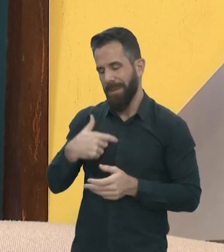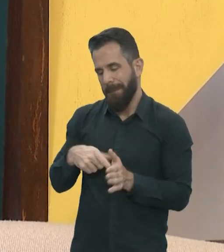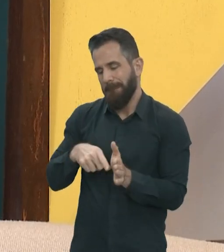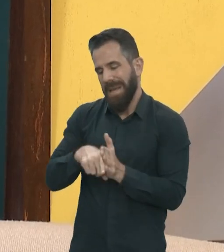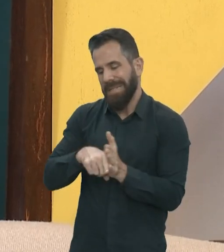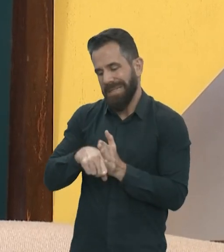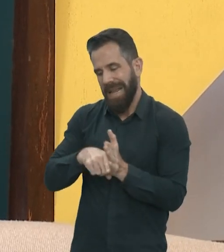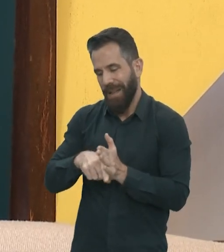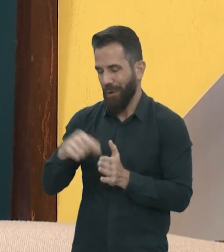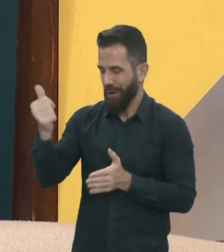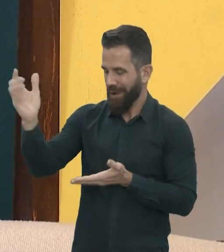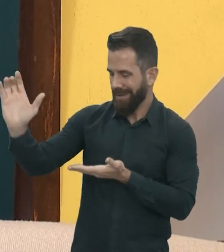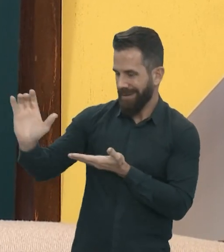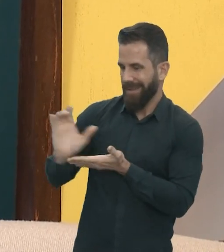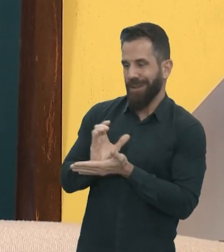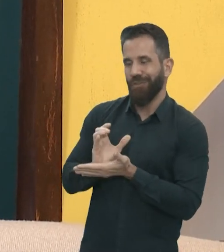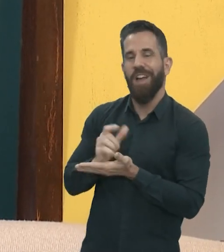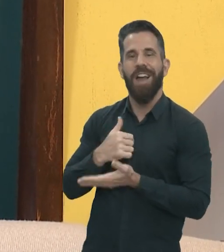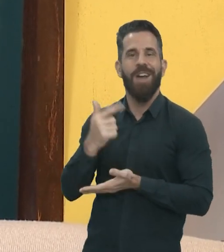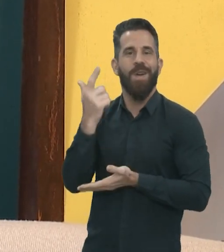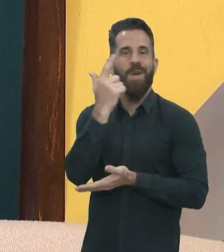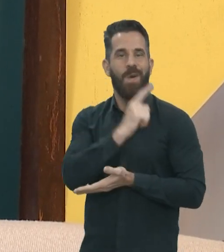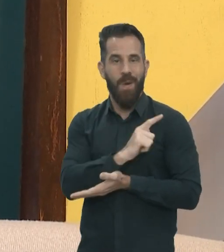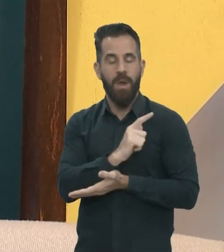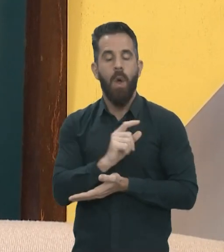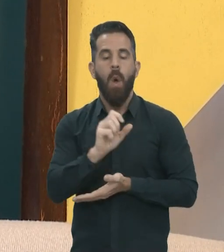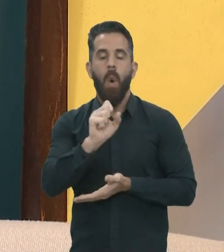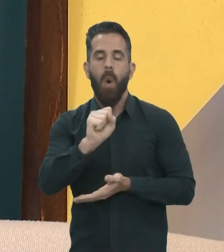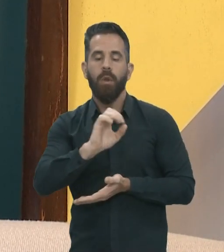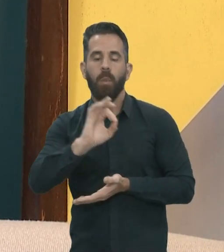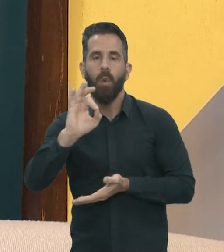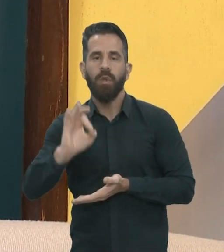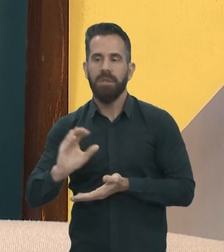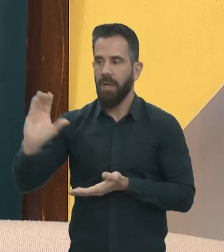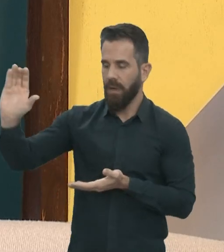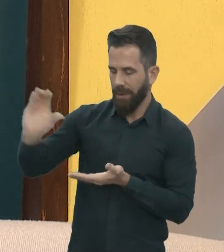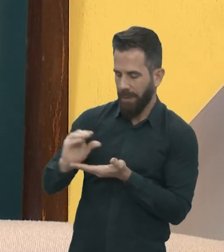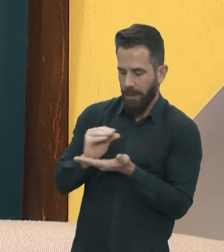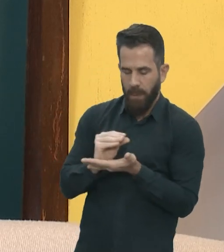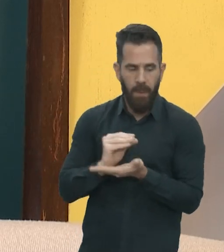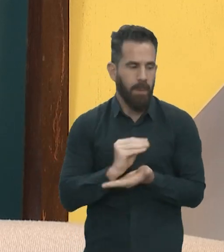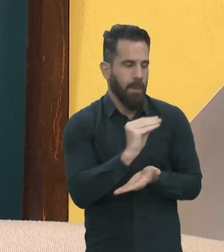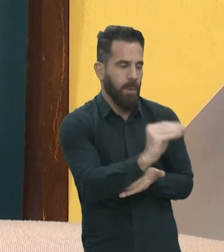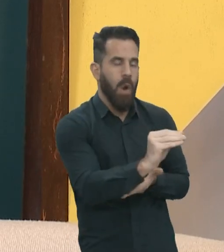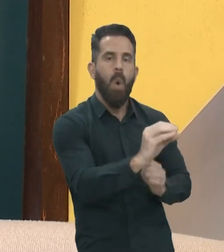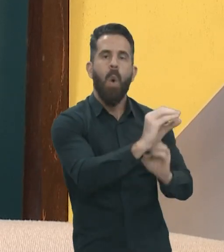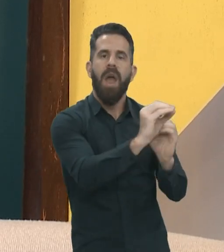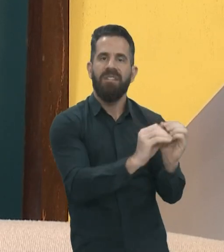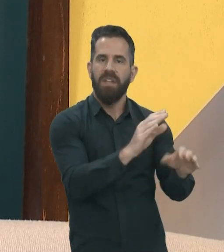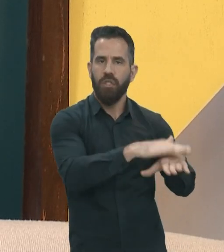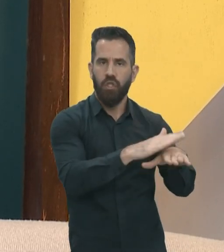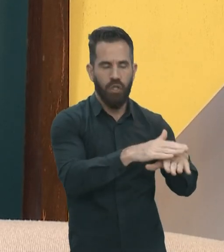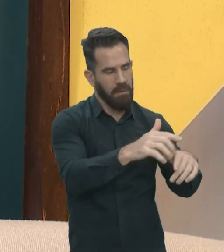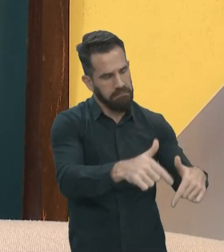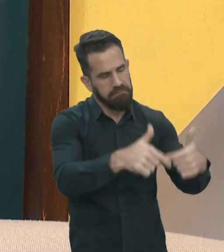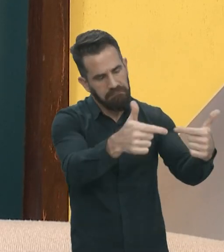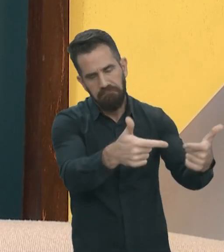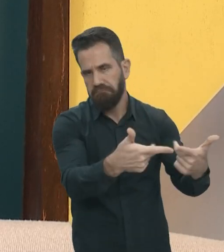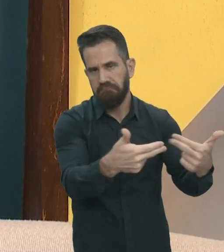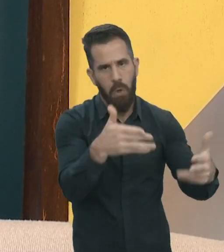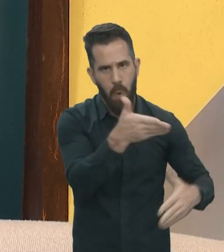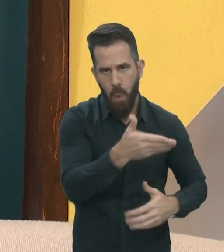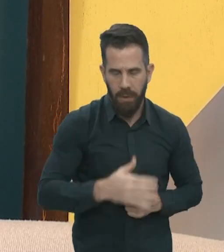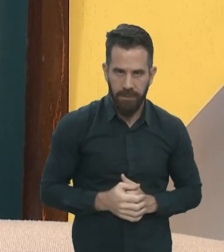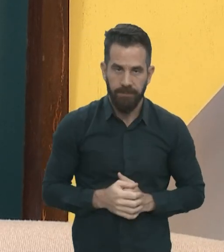8%. Então, isso também pode ser uma fonte de recurso interessante para a gente atuar aí nessa agenda prioritária. Além disso, a universidade faz captação